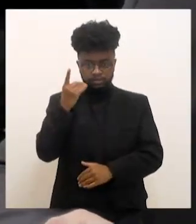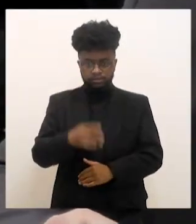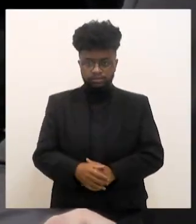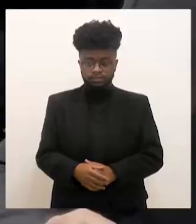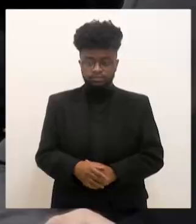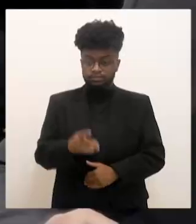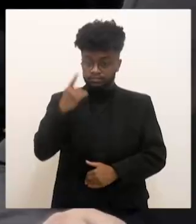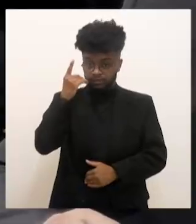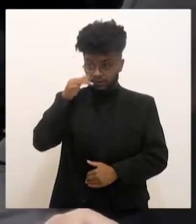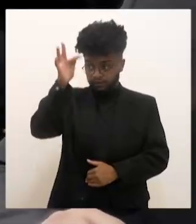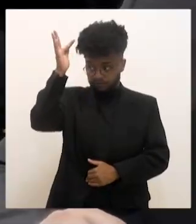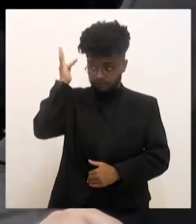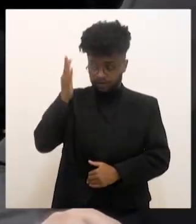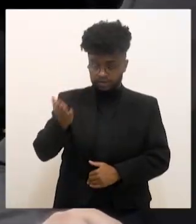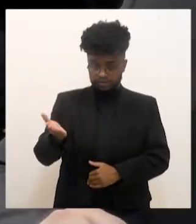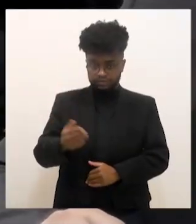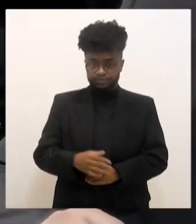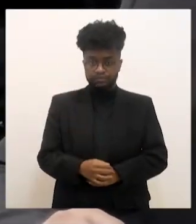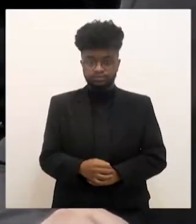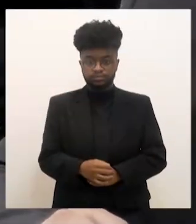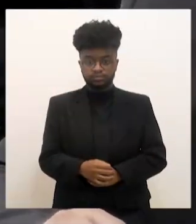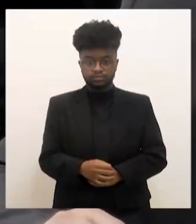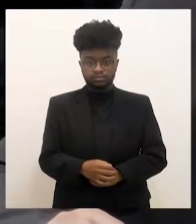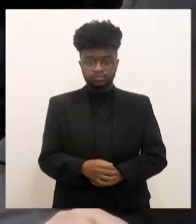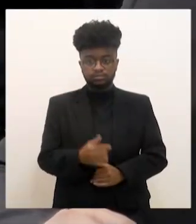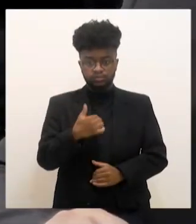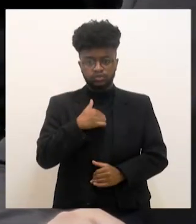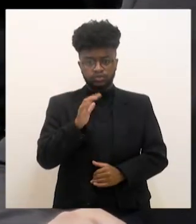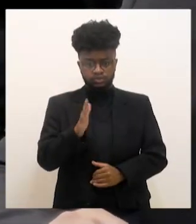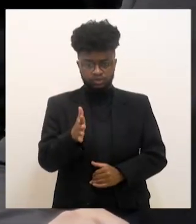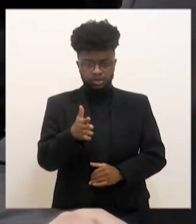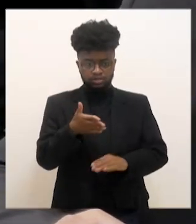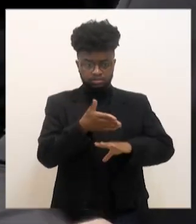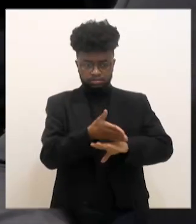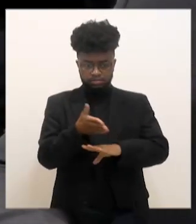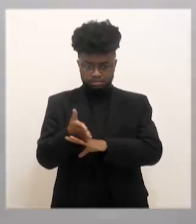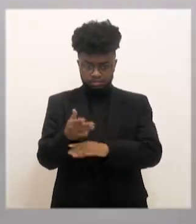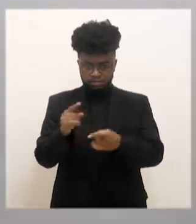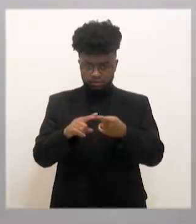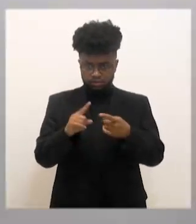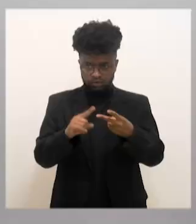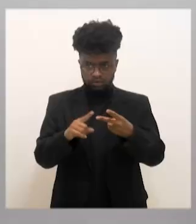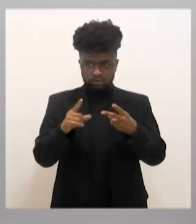Fred Pacheco, eu já fui a 2. O Tribunal de Justiça